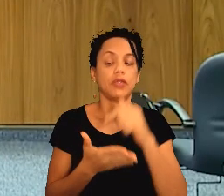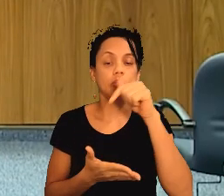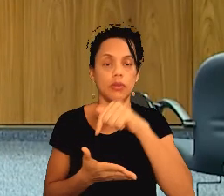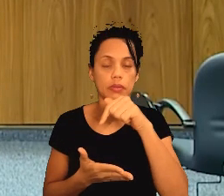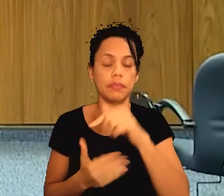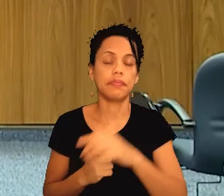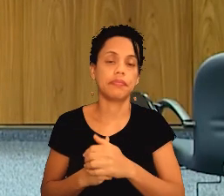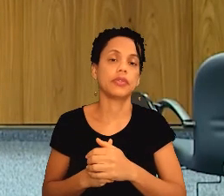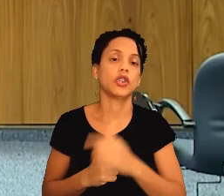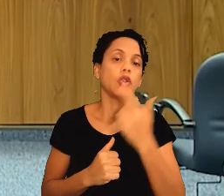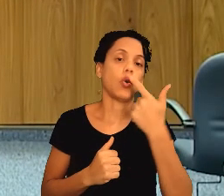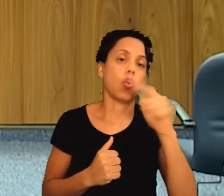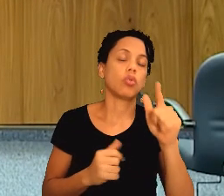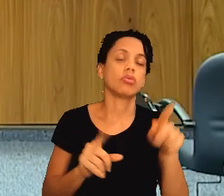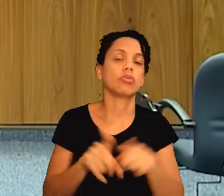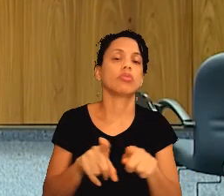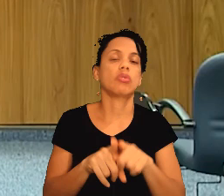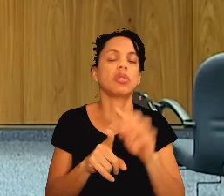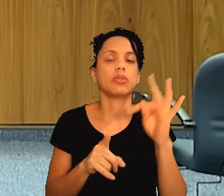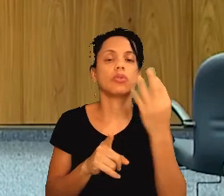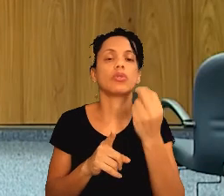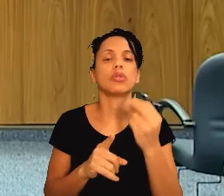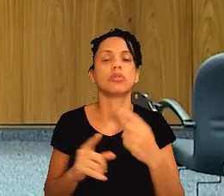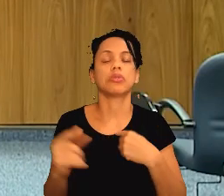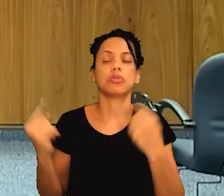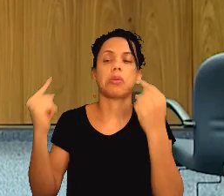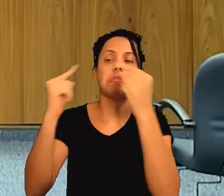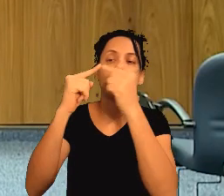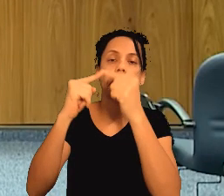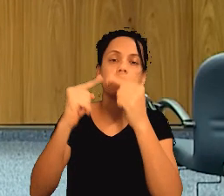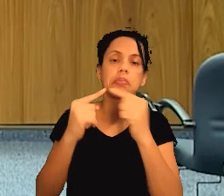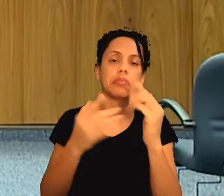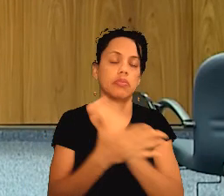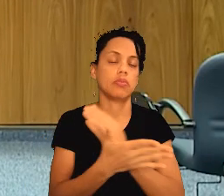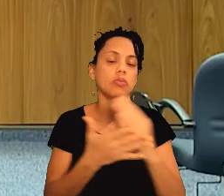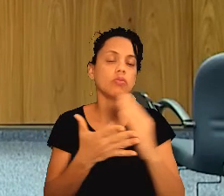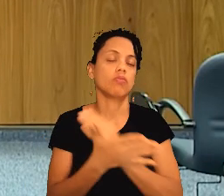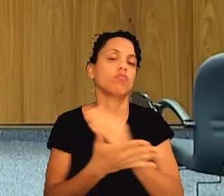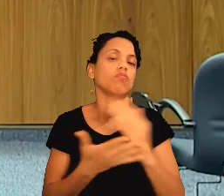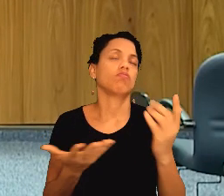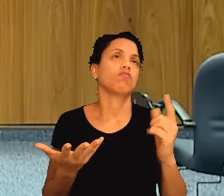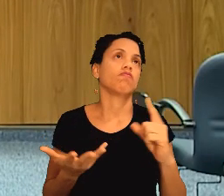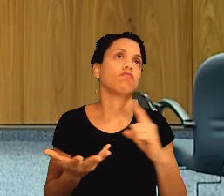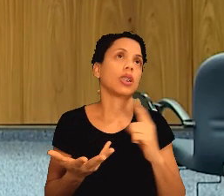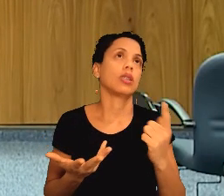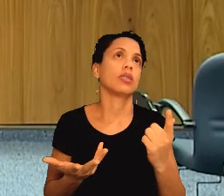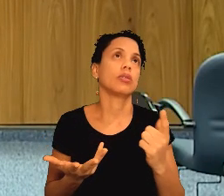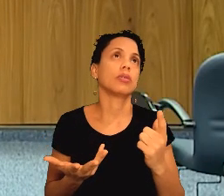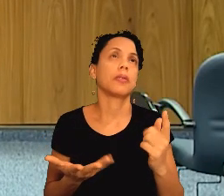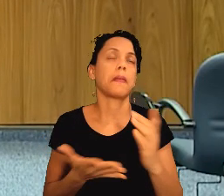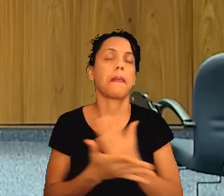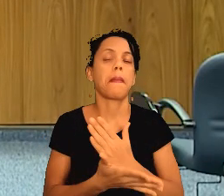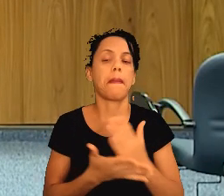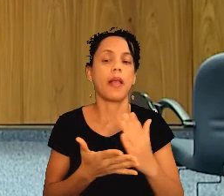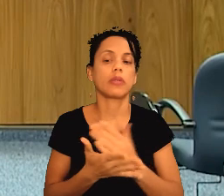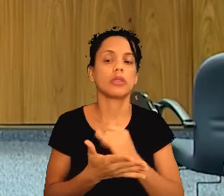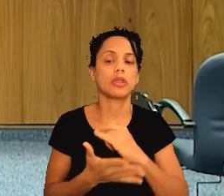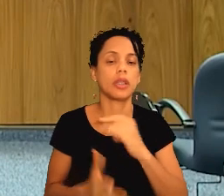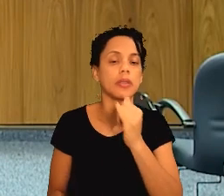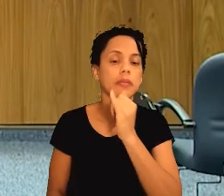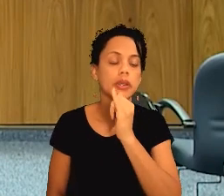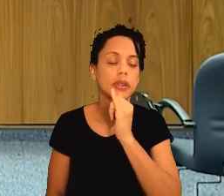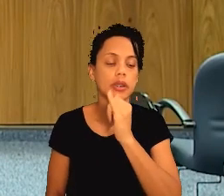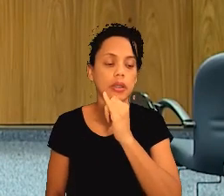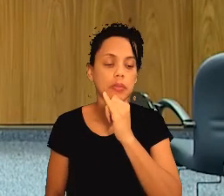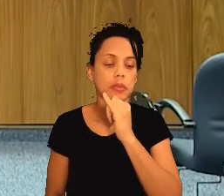Né? Outros artigos também tratam das mesmas questões. Alguns são,